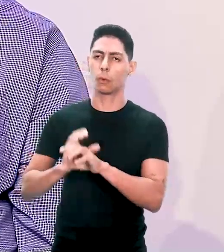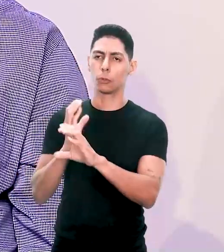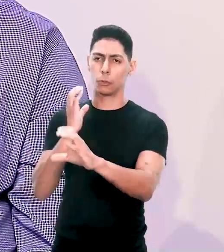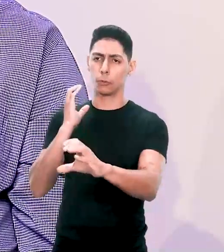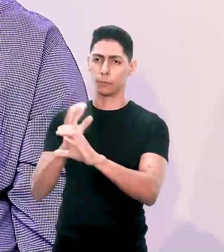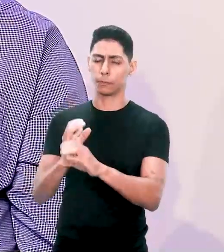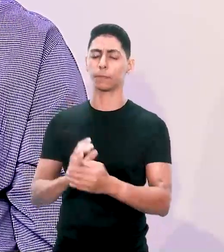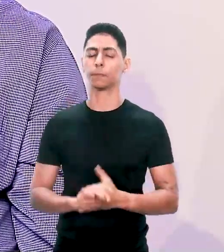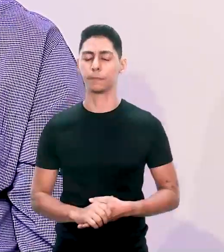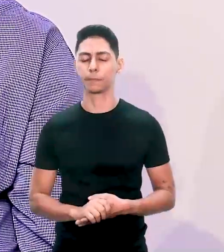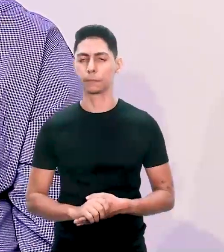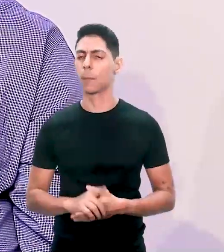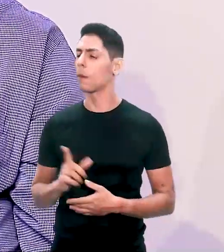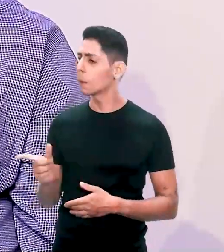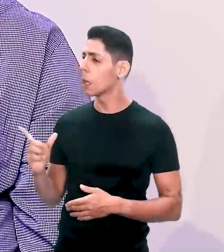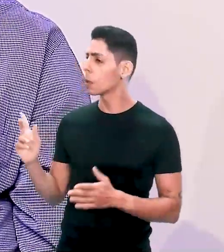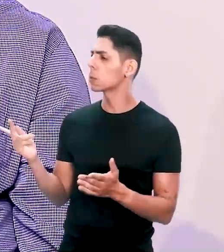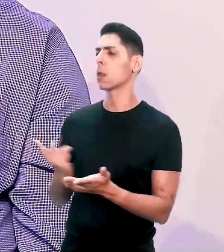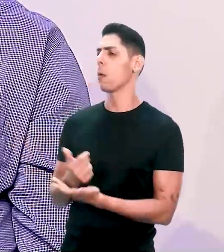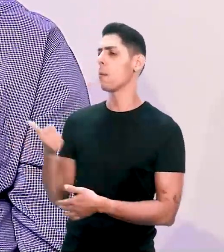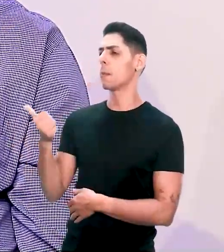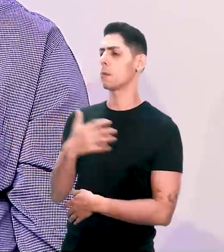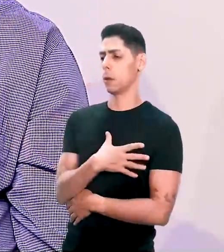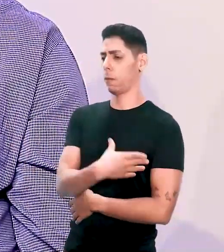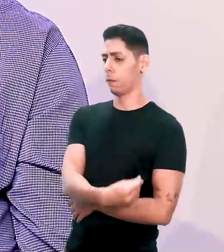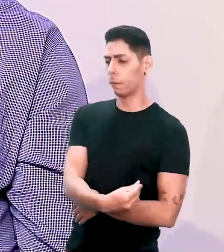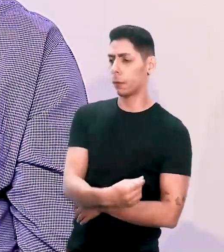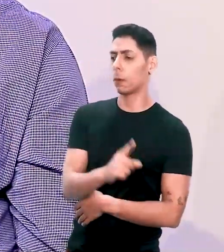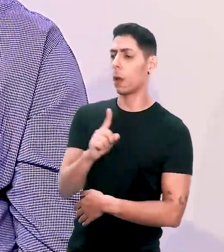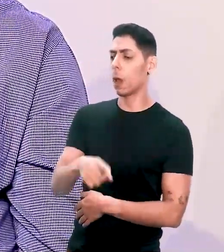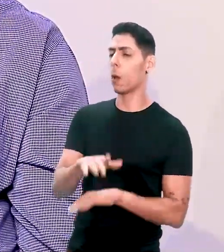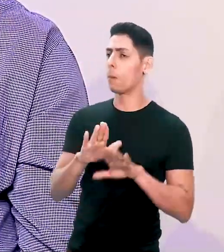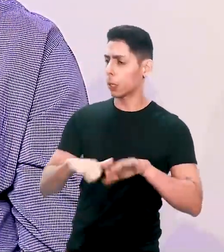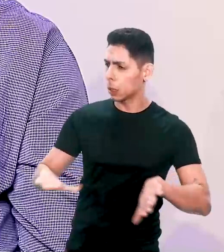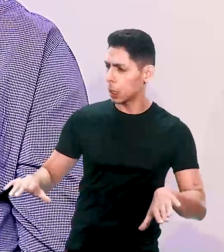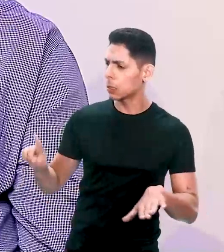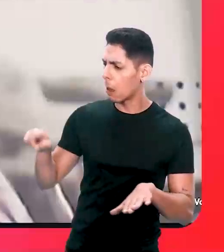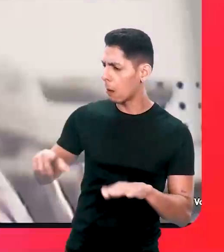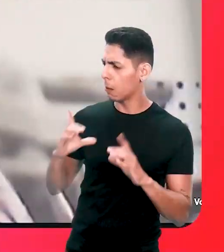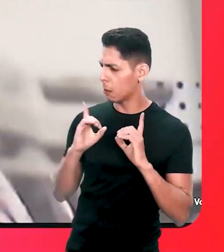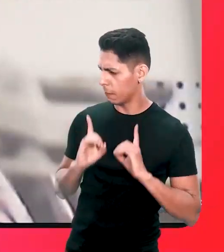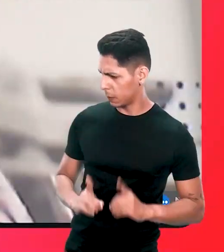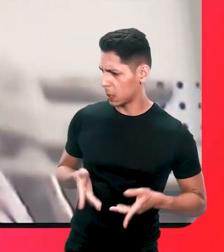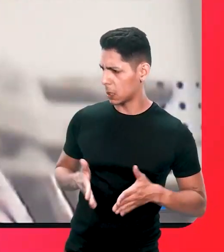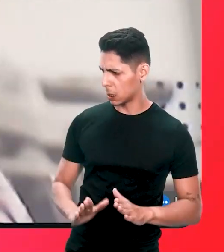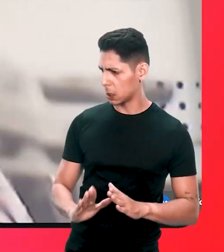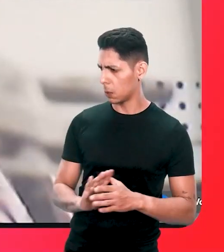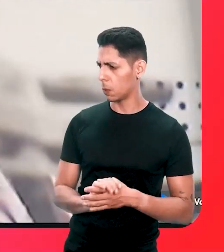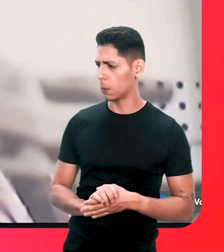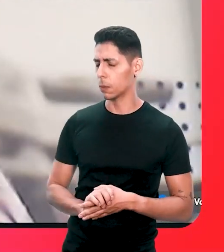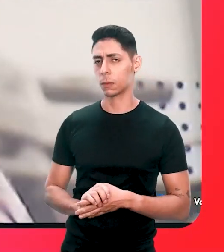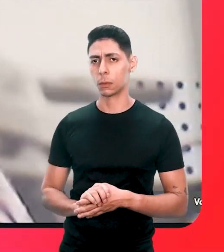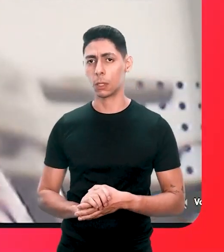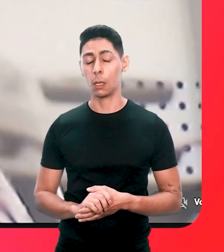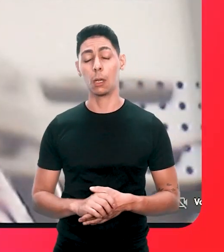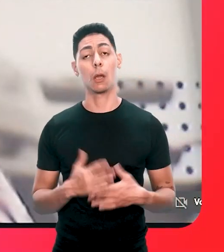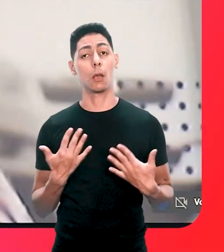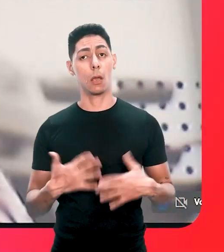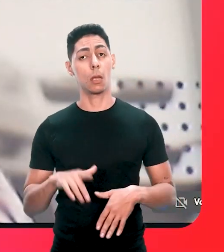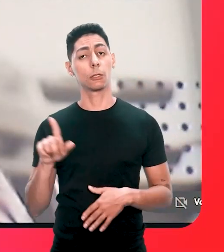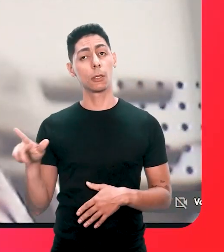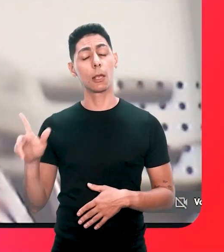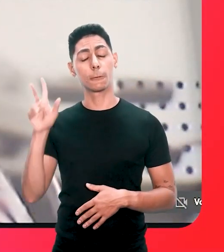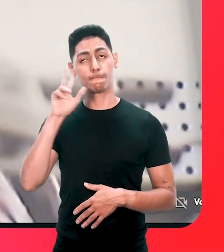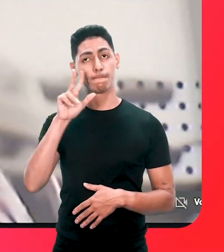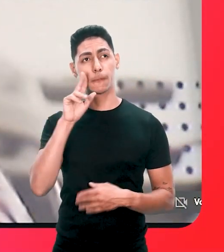quando vocês têm o primeiro filho e aí vem uma criança com deficiência. Essa é uma história